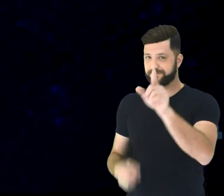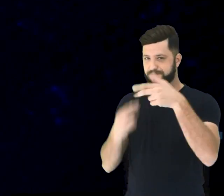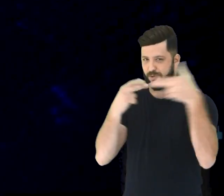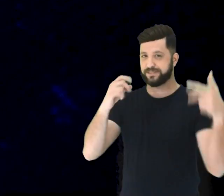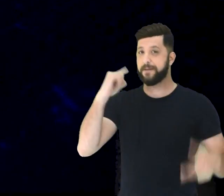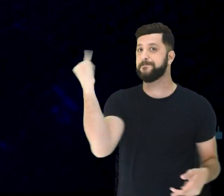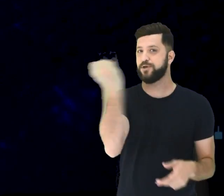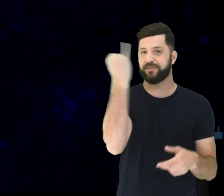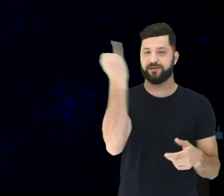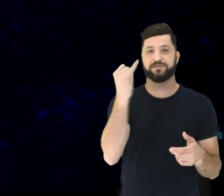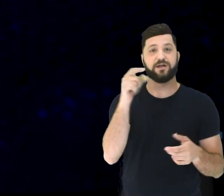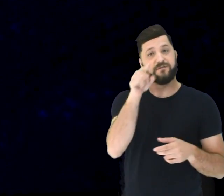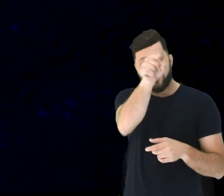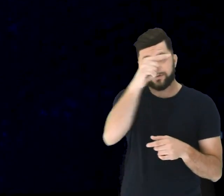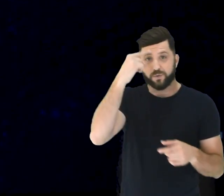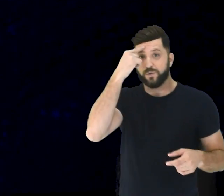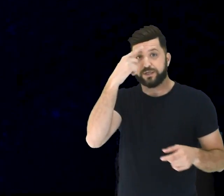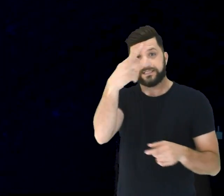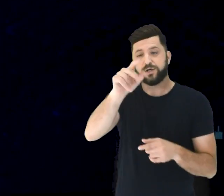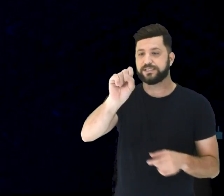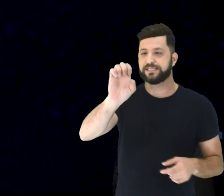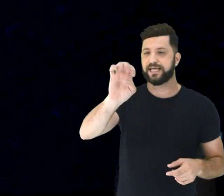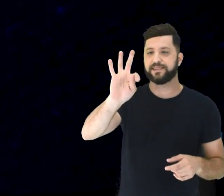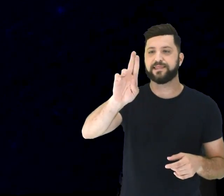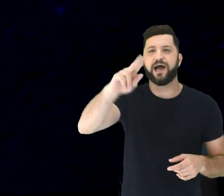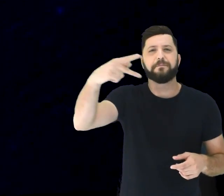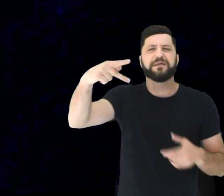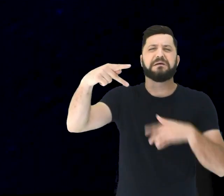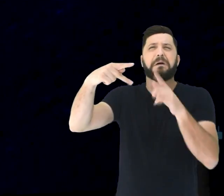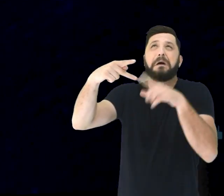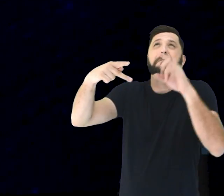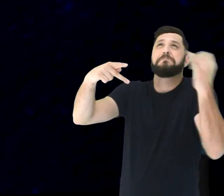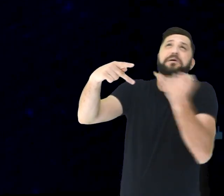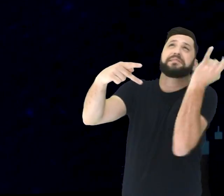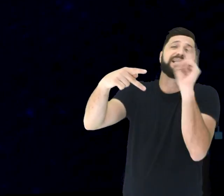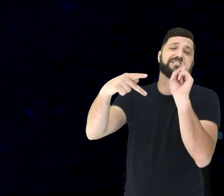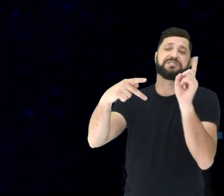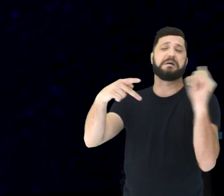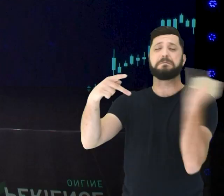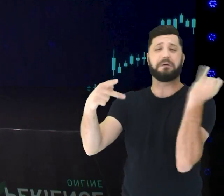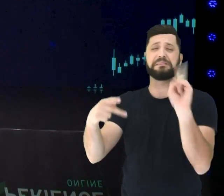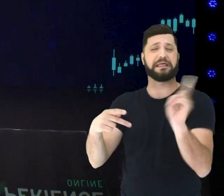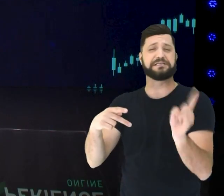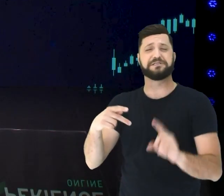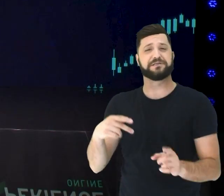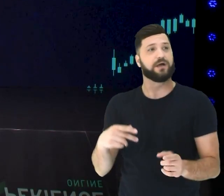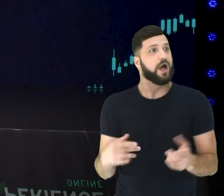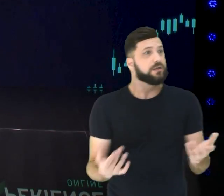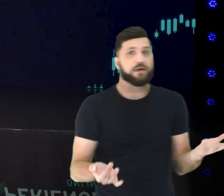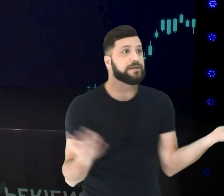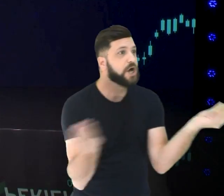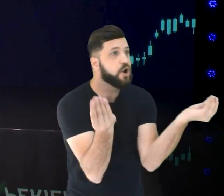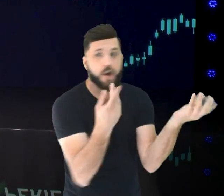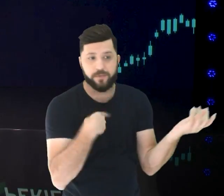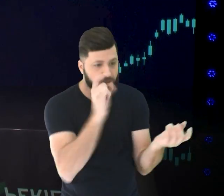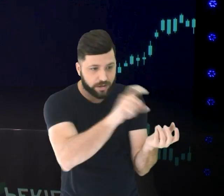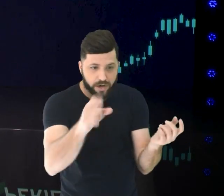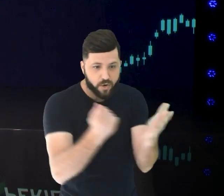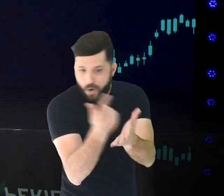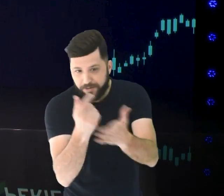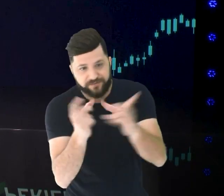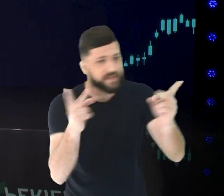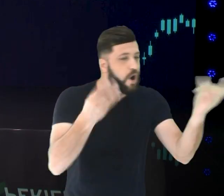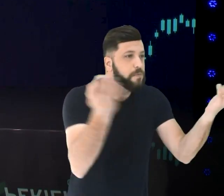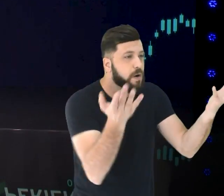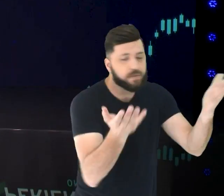o setup é o que menos importa o setup é o que menos importa a Mas então como é que eu vou operar isso Renan